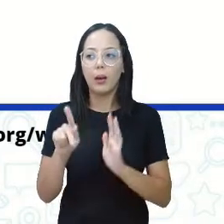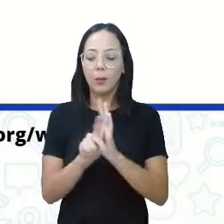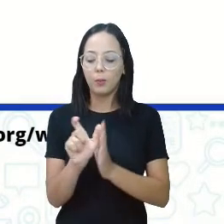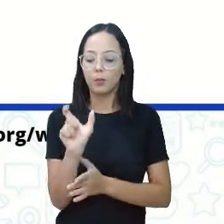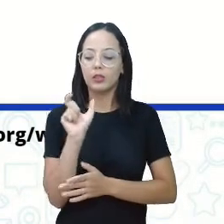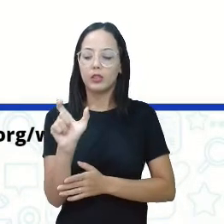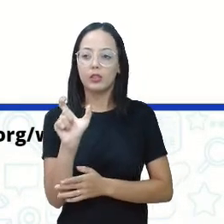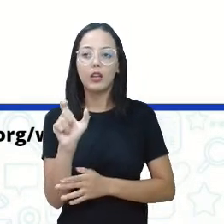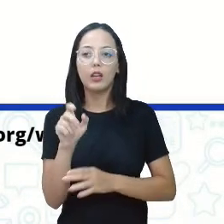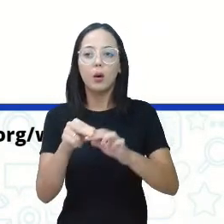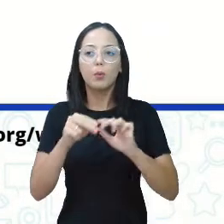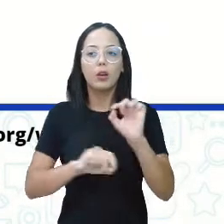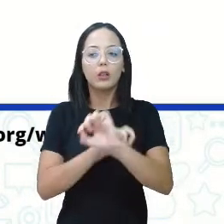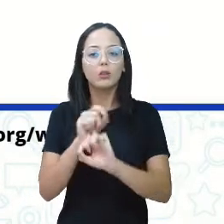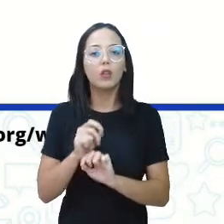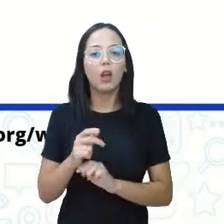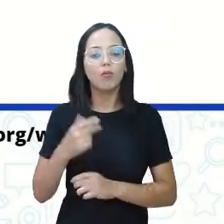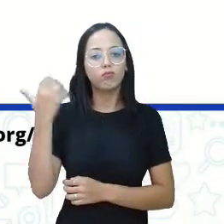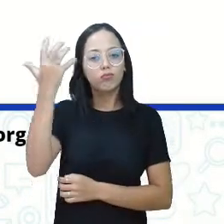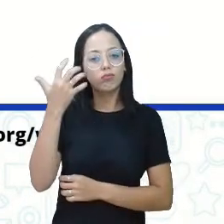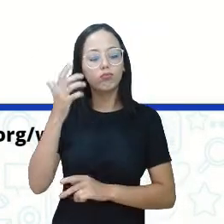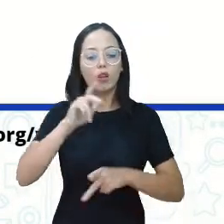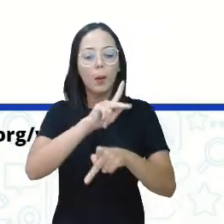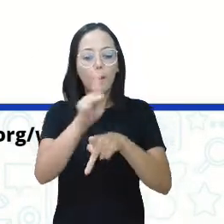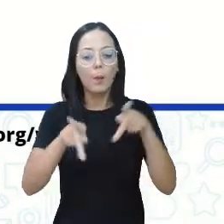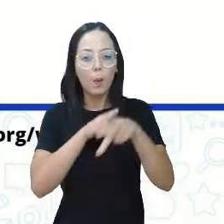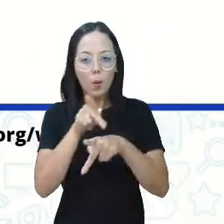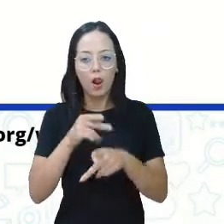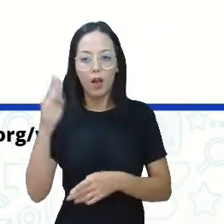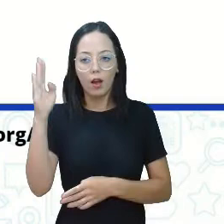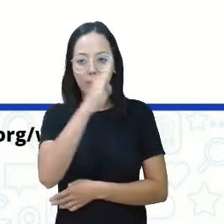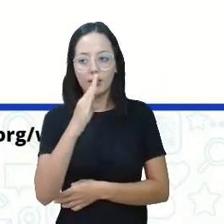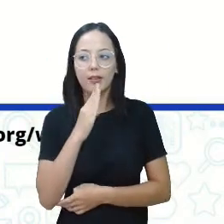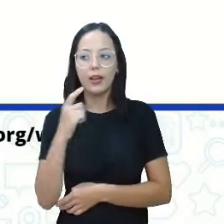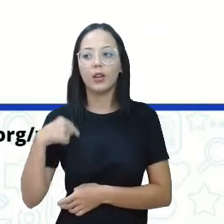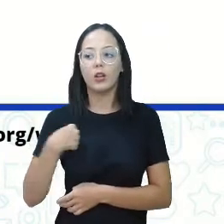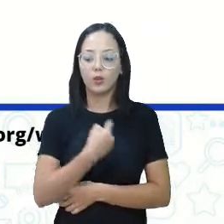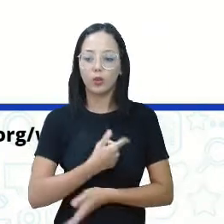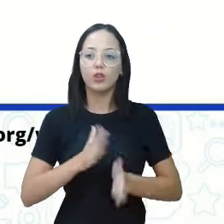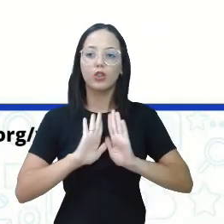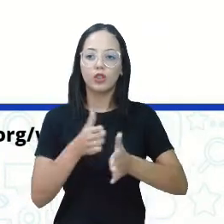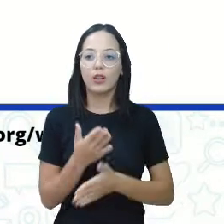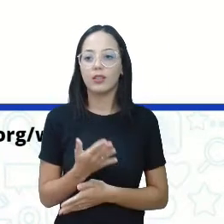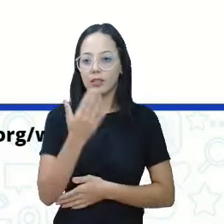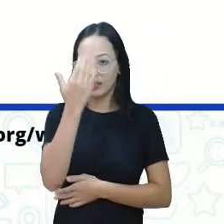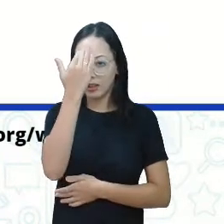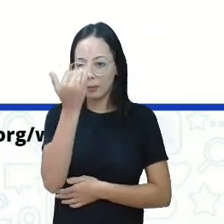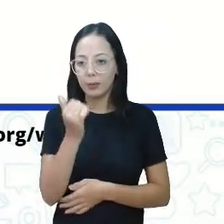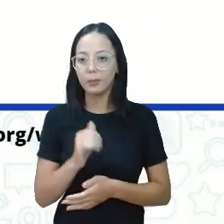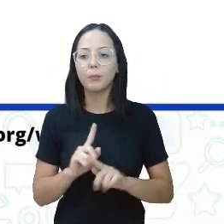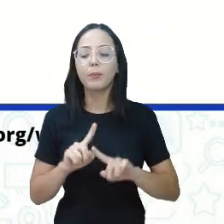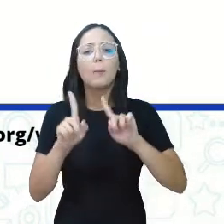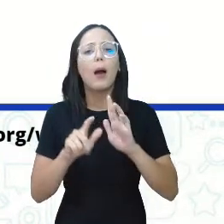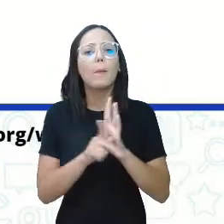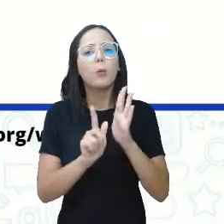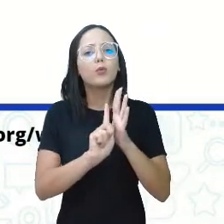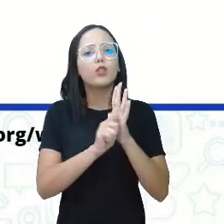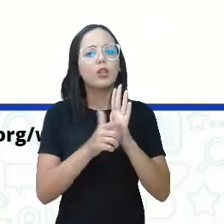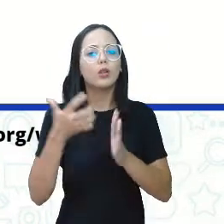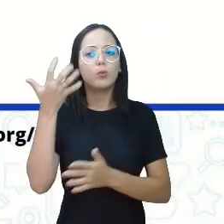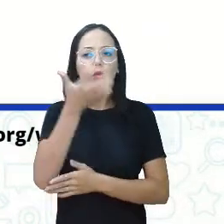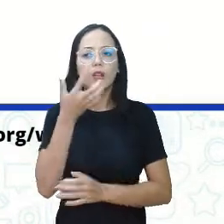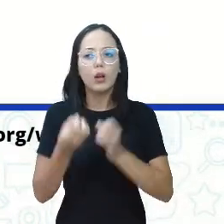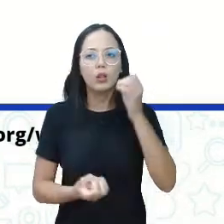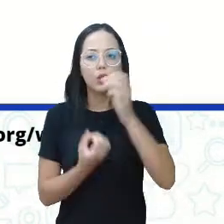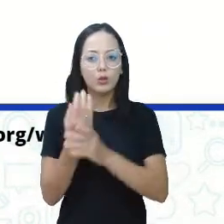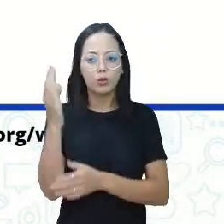sigla derivada da expressão música popular brasileira, ok? Isso a gente já sabe. Mas ela é um gênero musical que